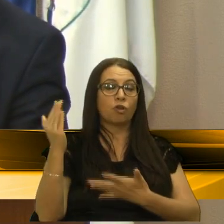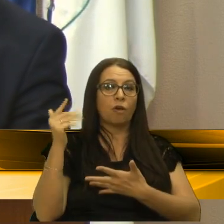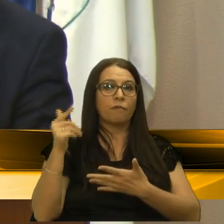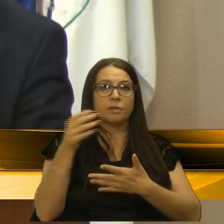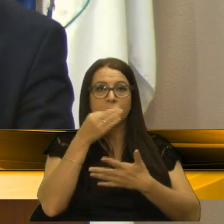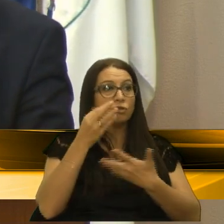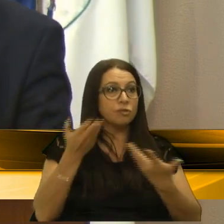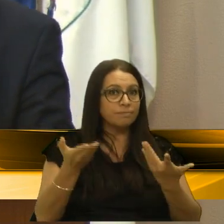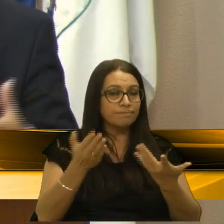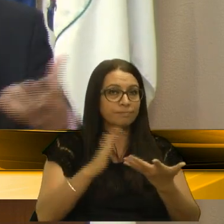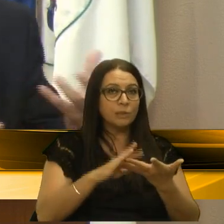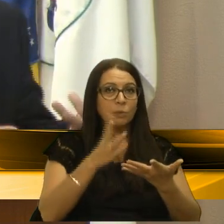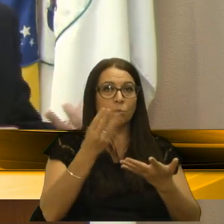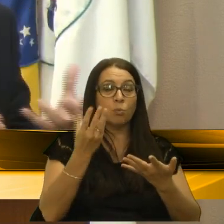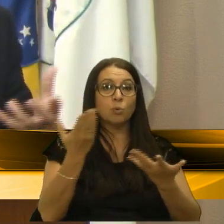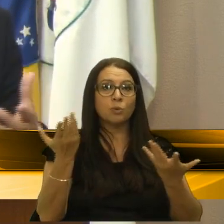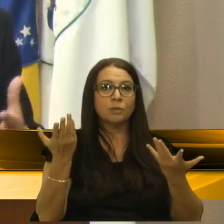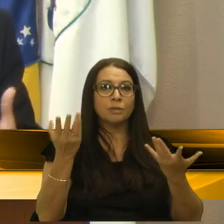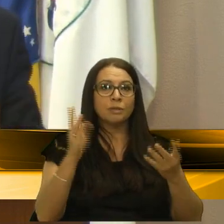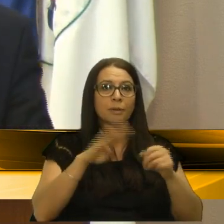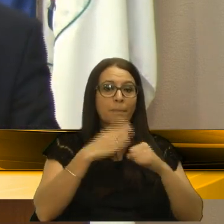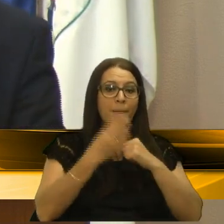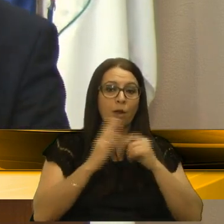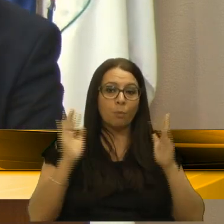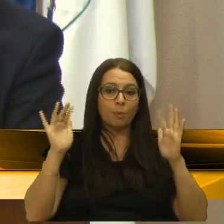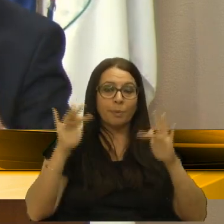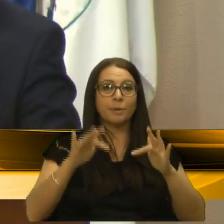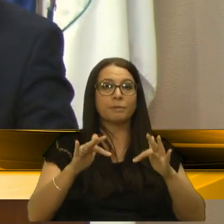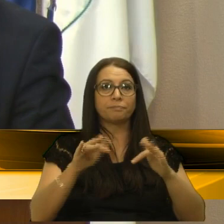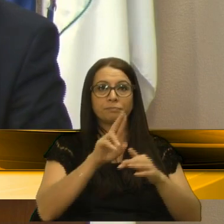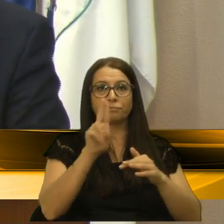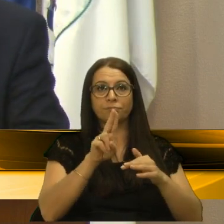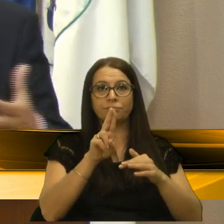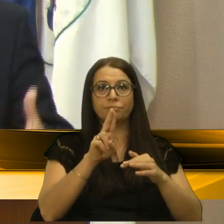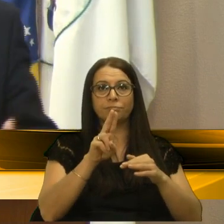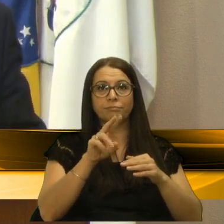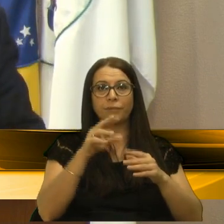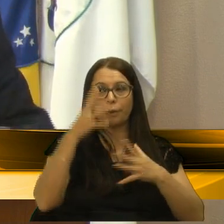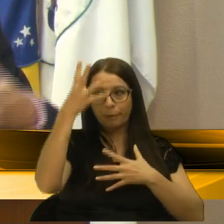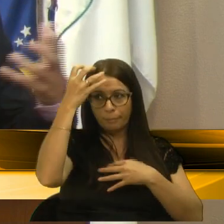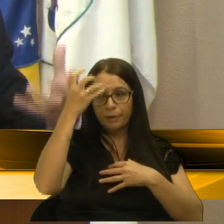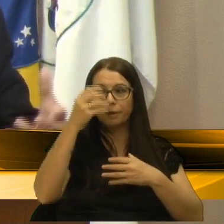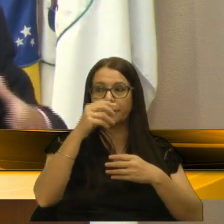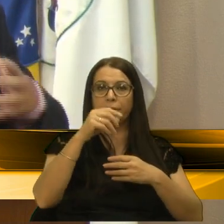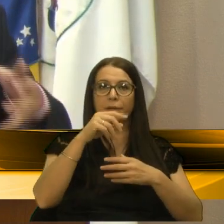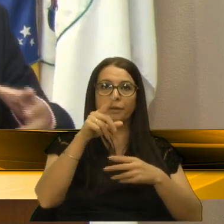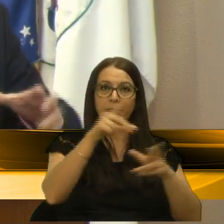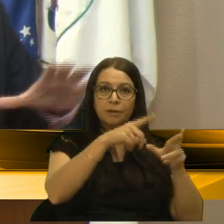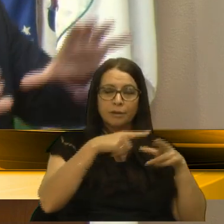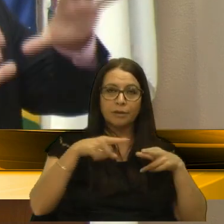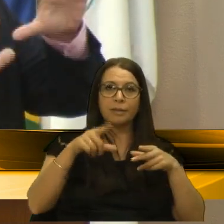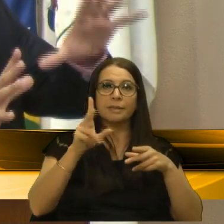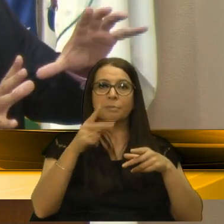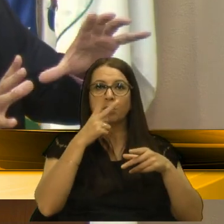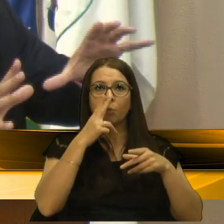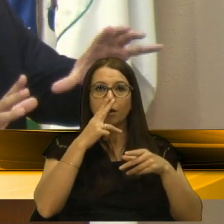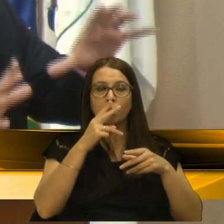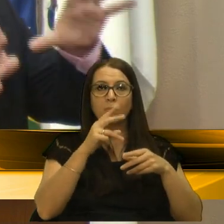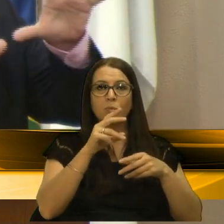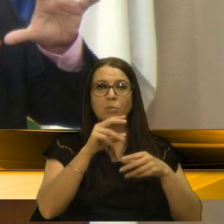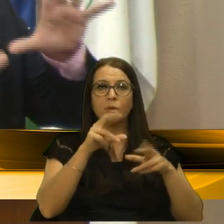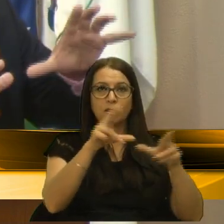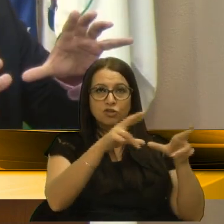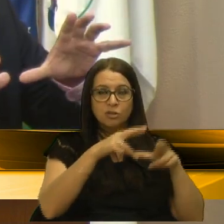Sul. Muitos vêm dos bairros para cá, utilizar o Parque dos Macaquinhos, a região de São Peregrino, é sempre no mesmo lugar, é na região de São